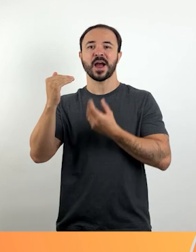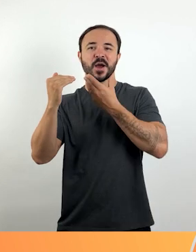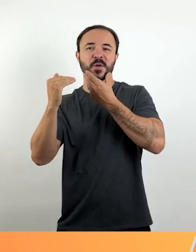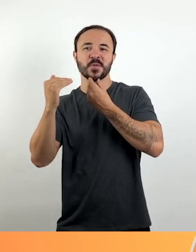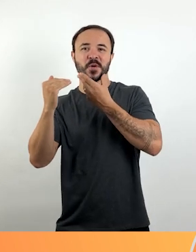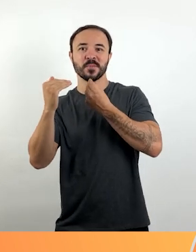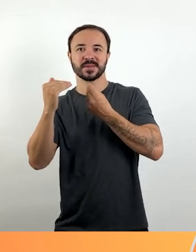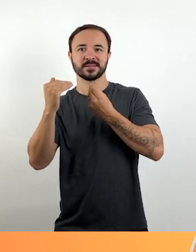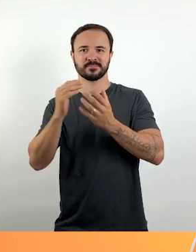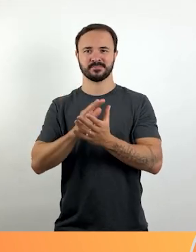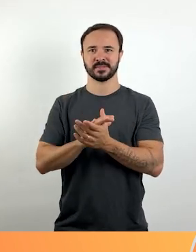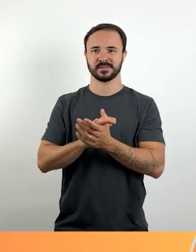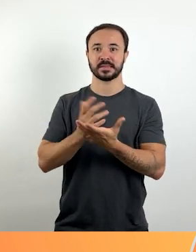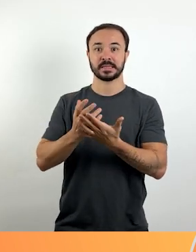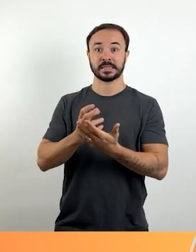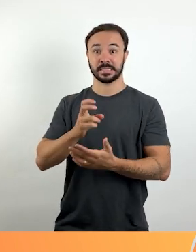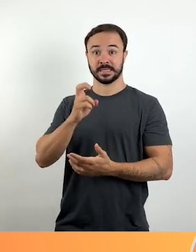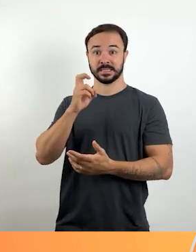de altura